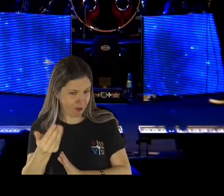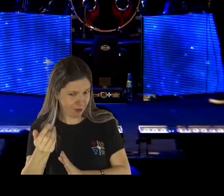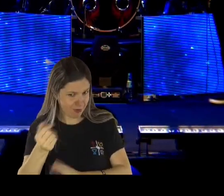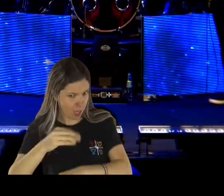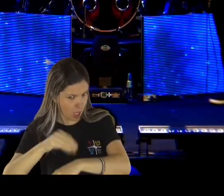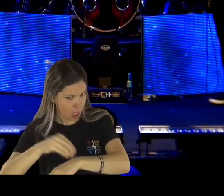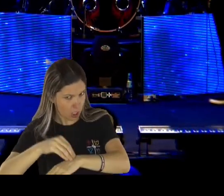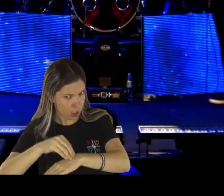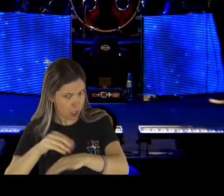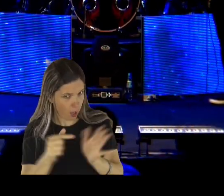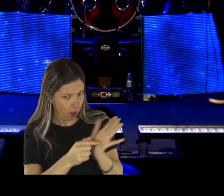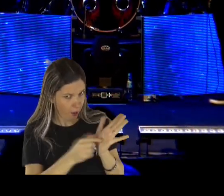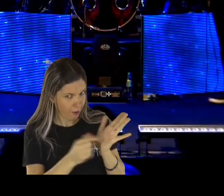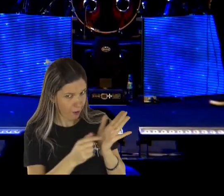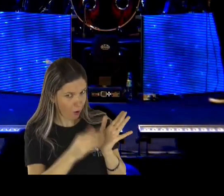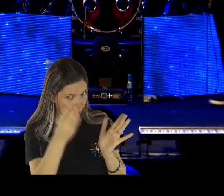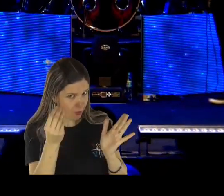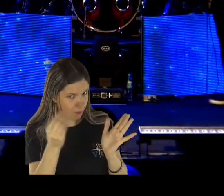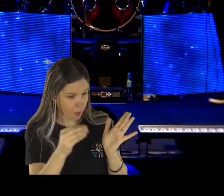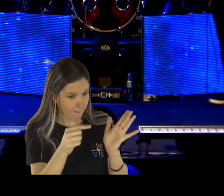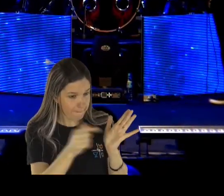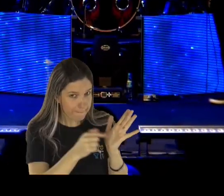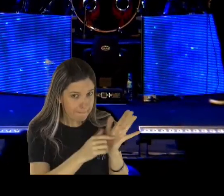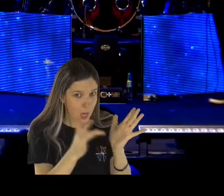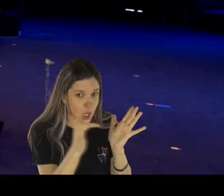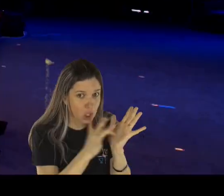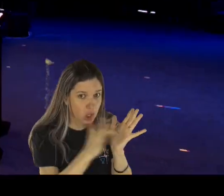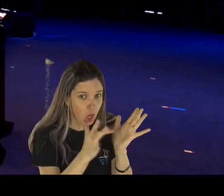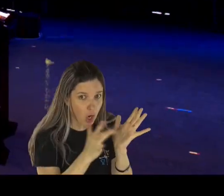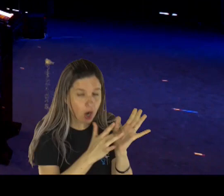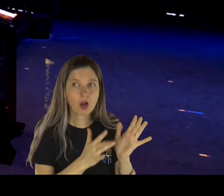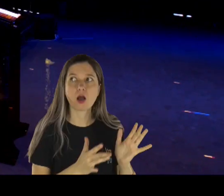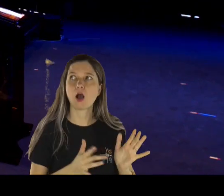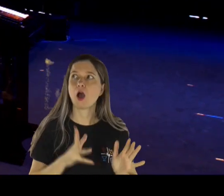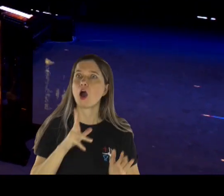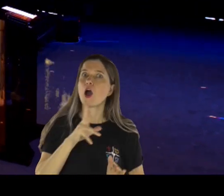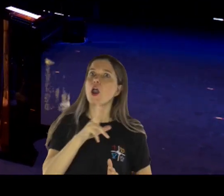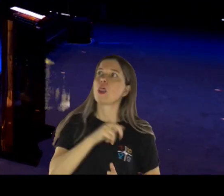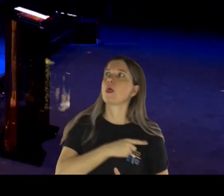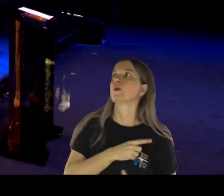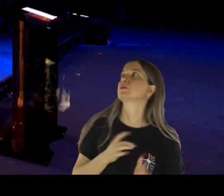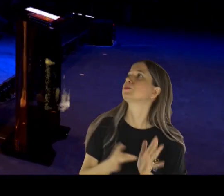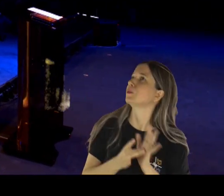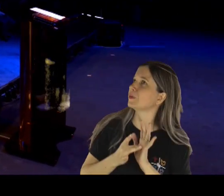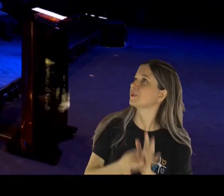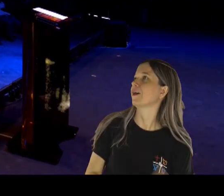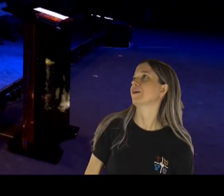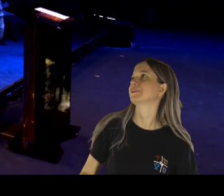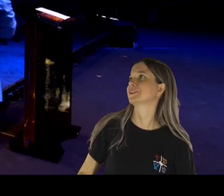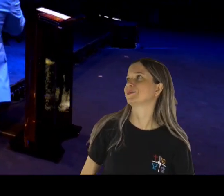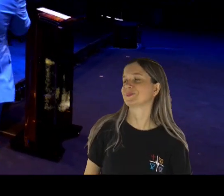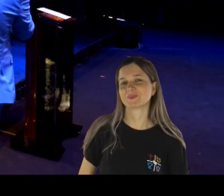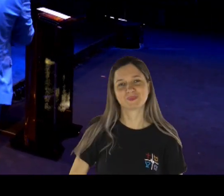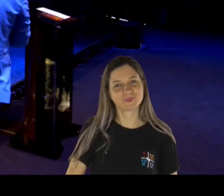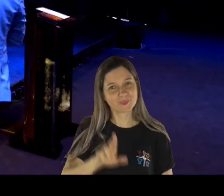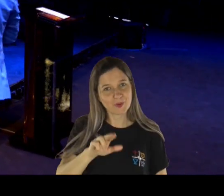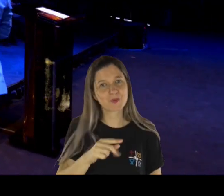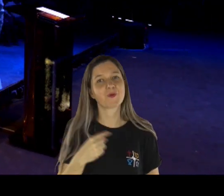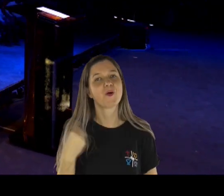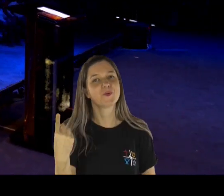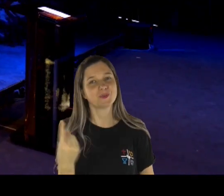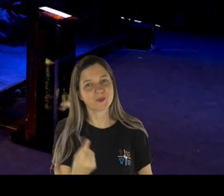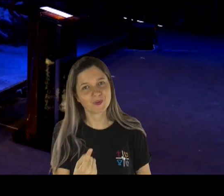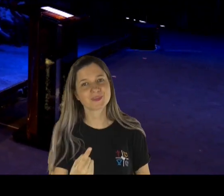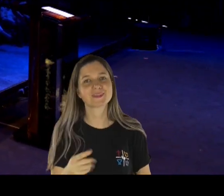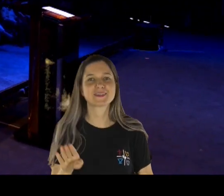nós. Deus já realizou tantos milagres na nossa vida, a gente esquece. Ah, mas será que Ele vai fazer de novo? Ele vai